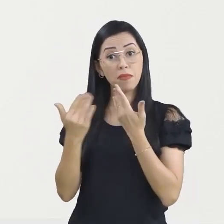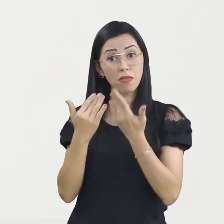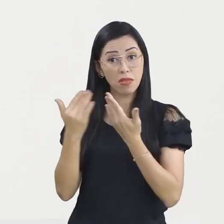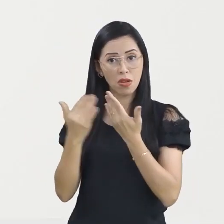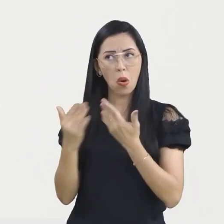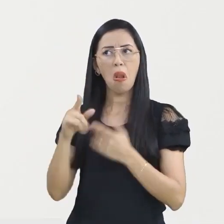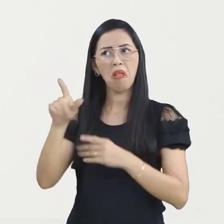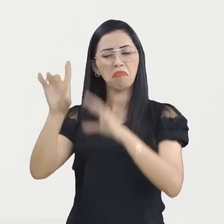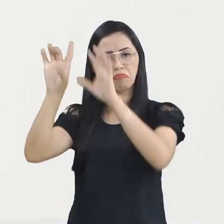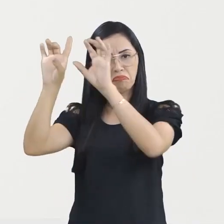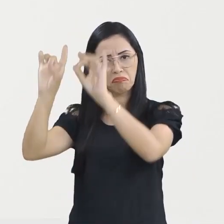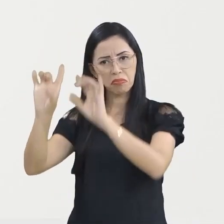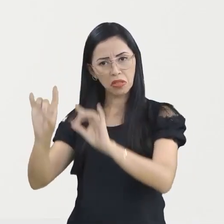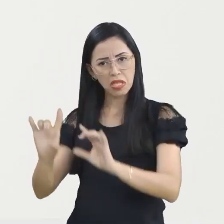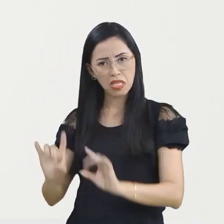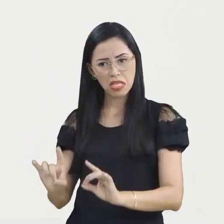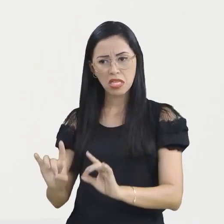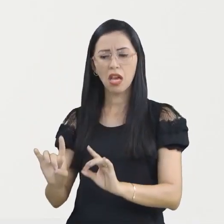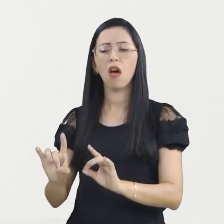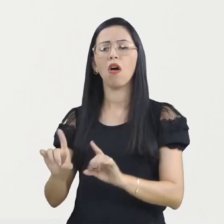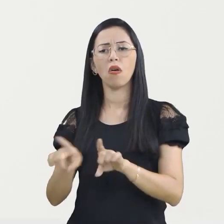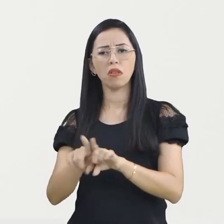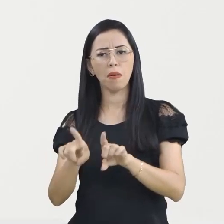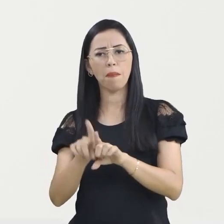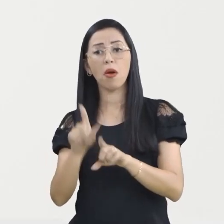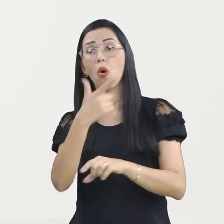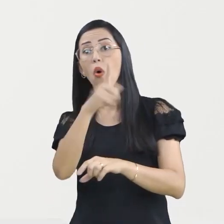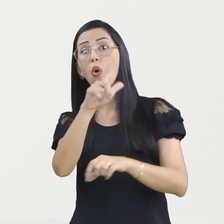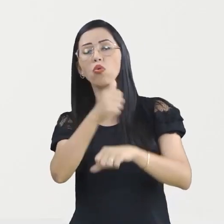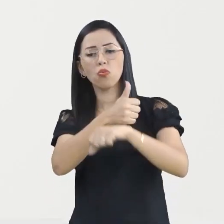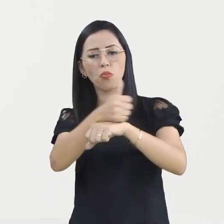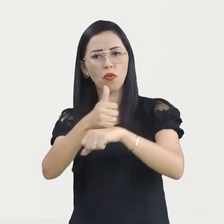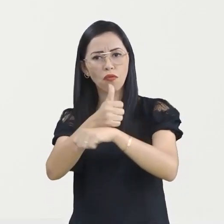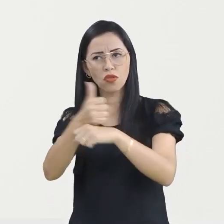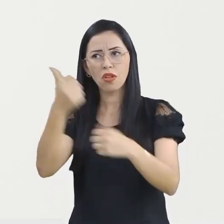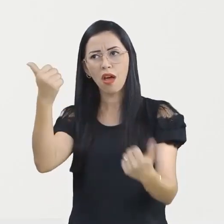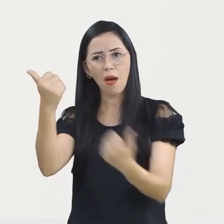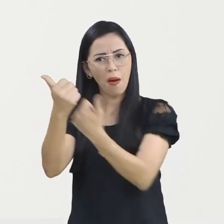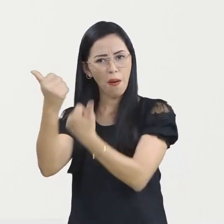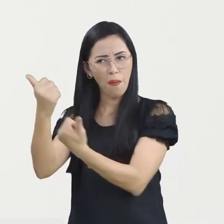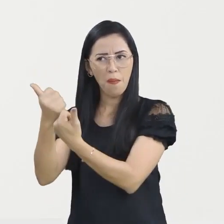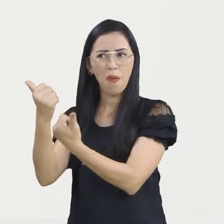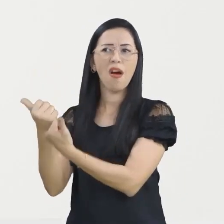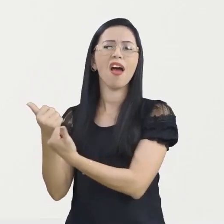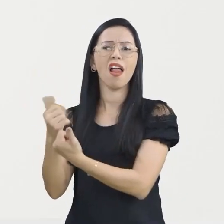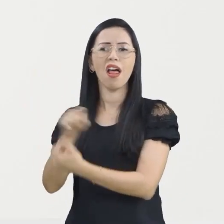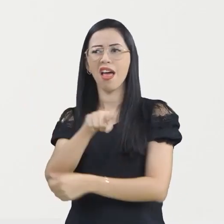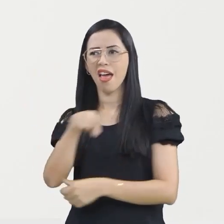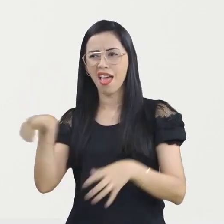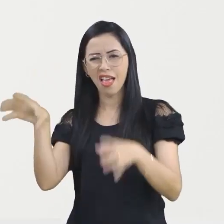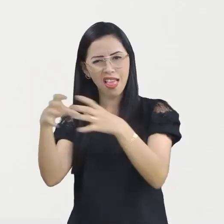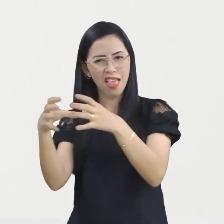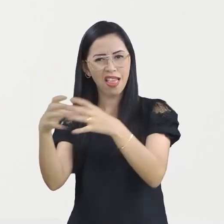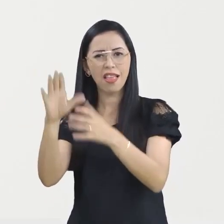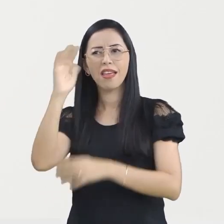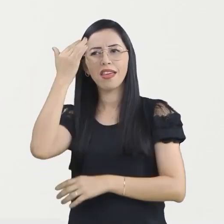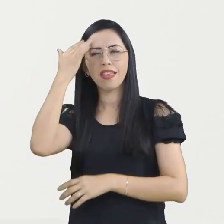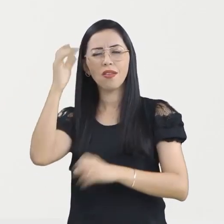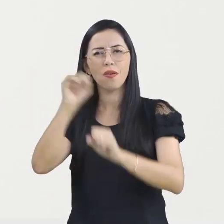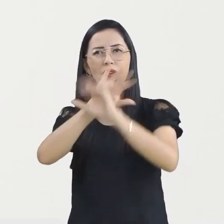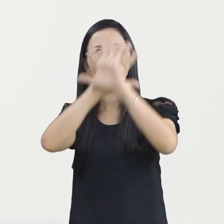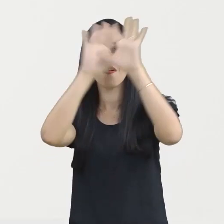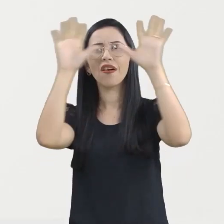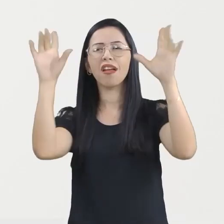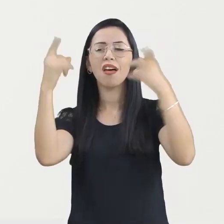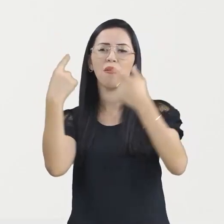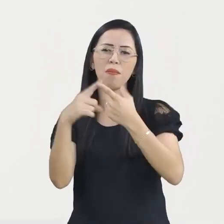com a ajuda de outros profissionais, consegue entender a razão de muitas coisas, até a razão pela qual eu não